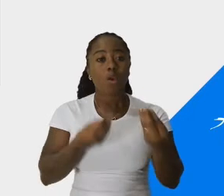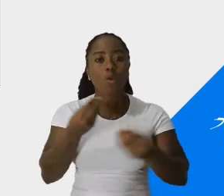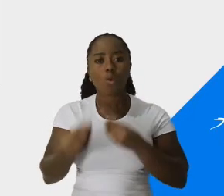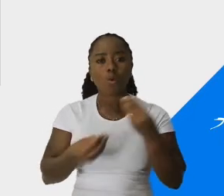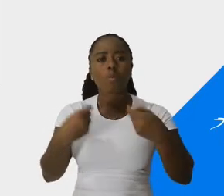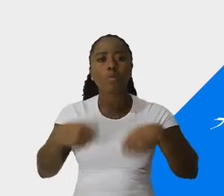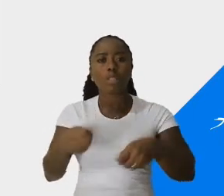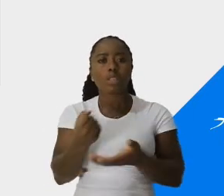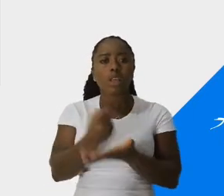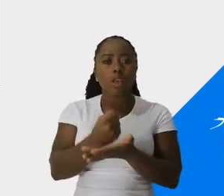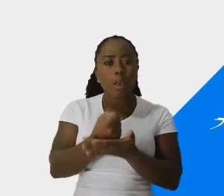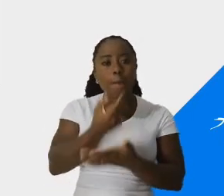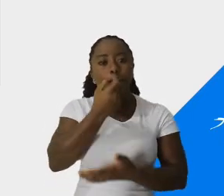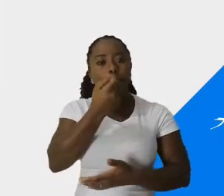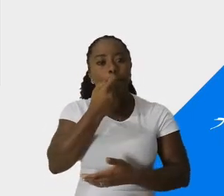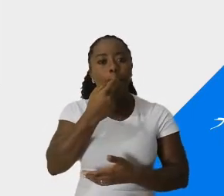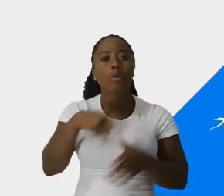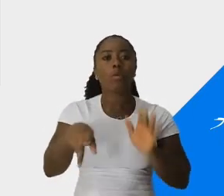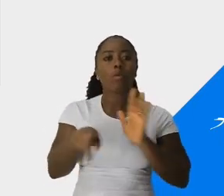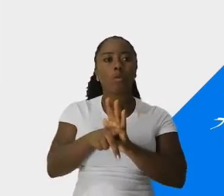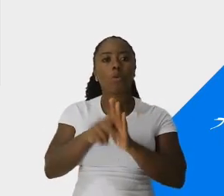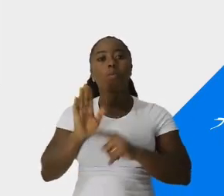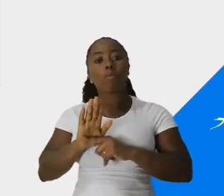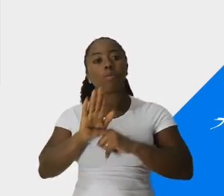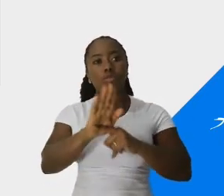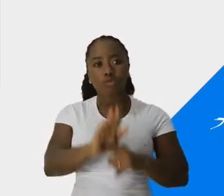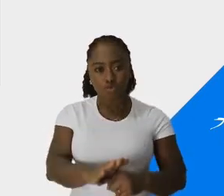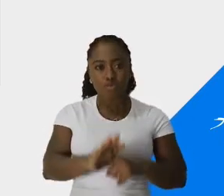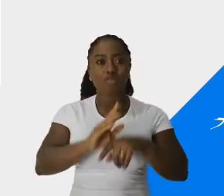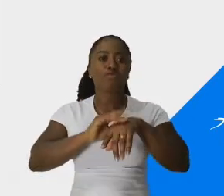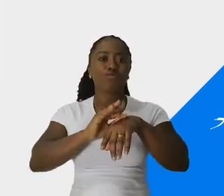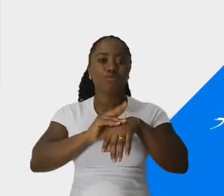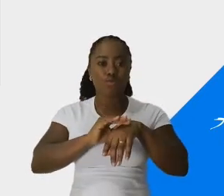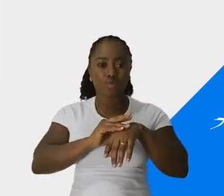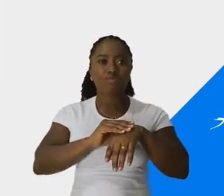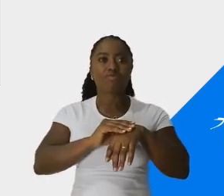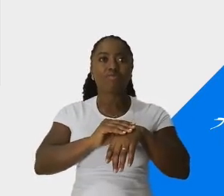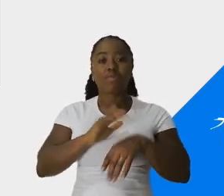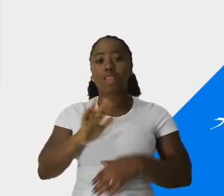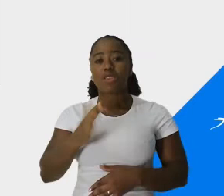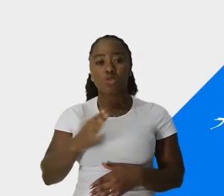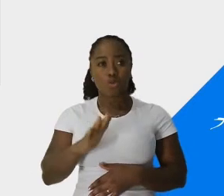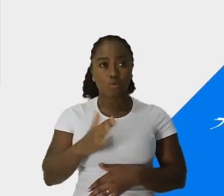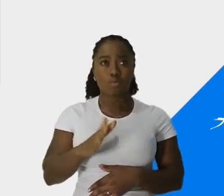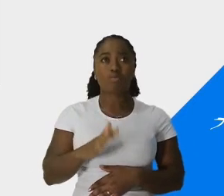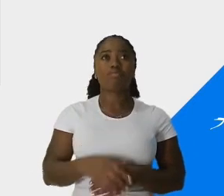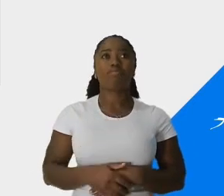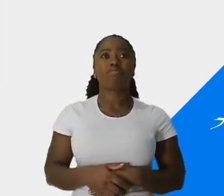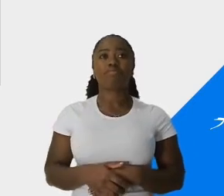em geral, 1/3 dos pacientes eles são refratários. Tá?